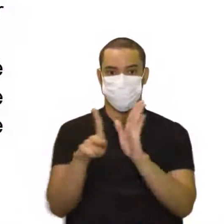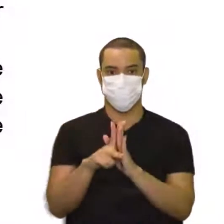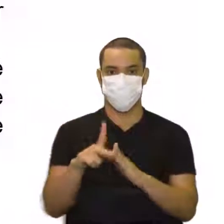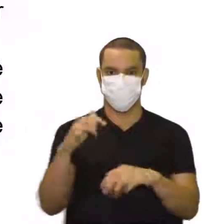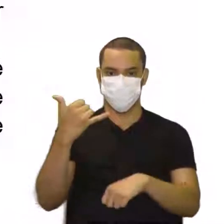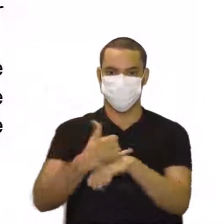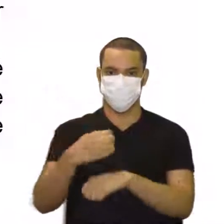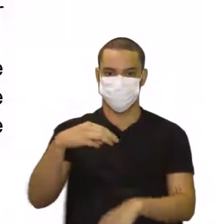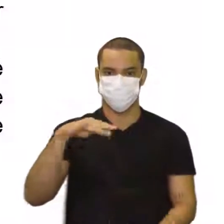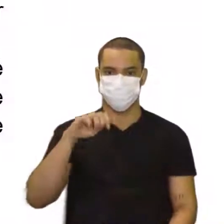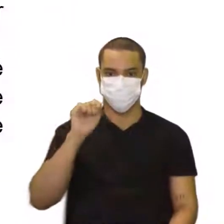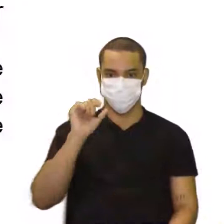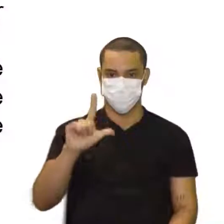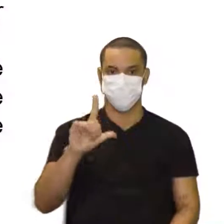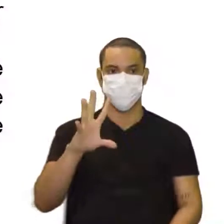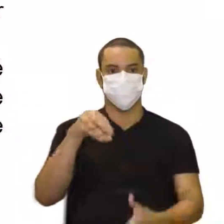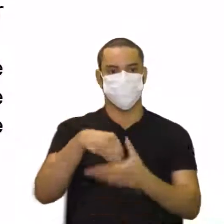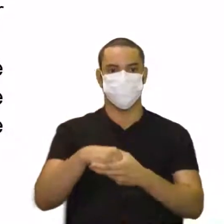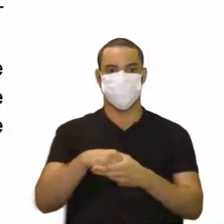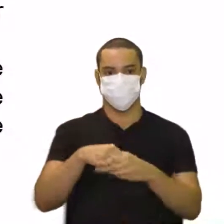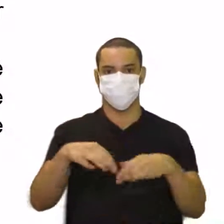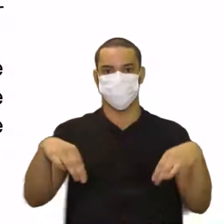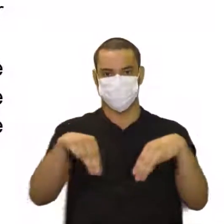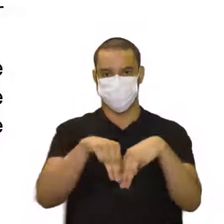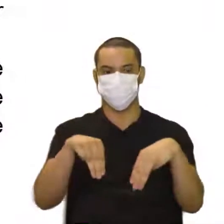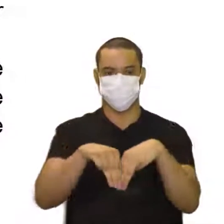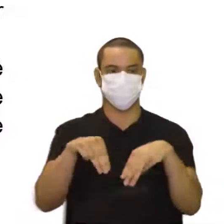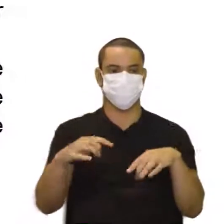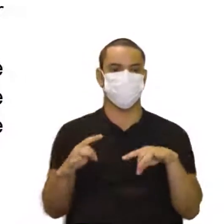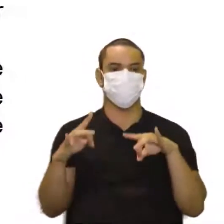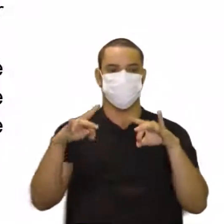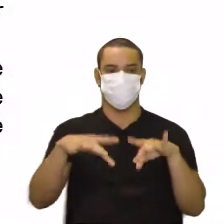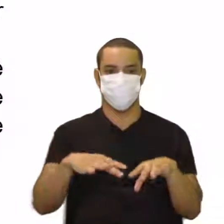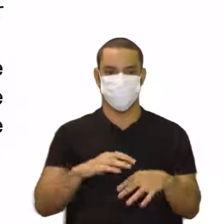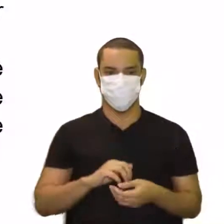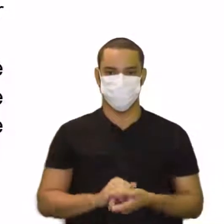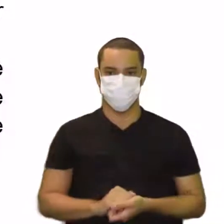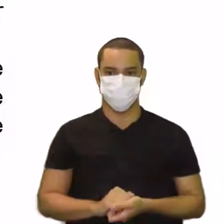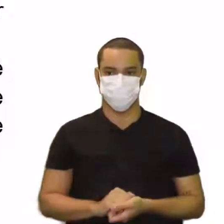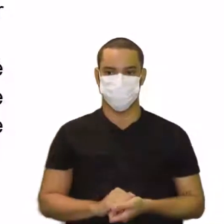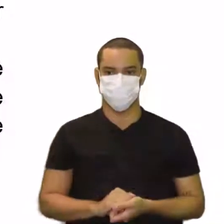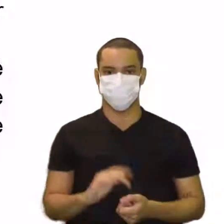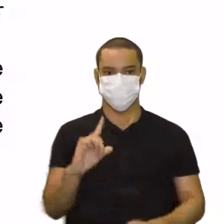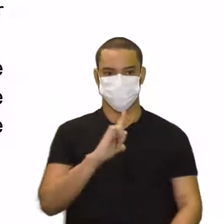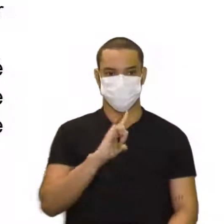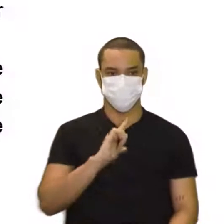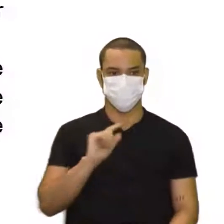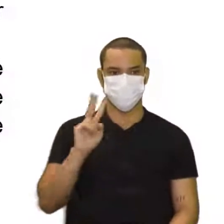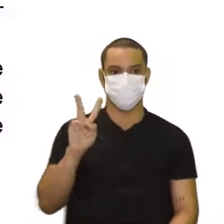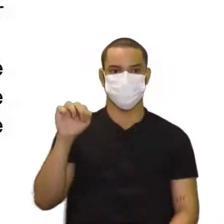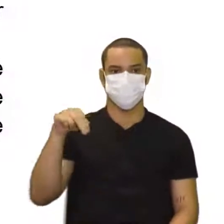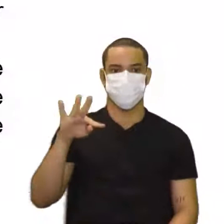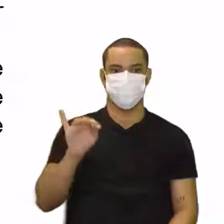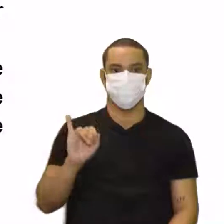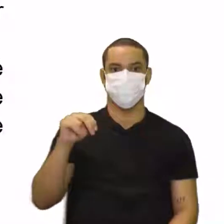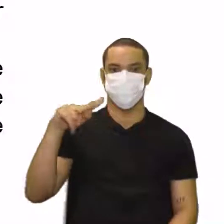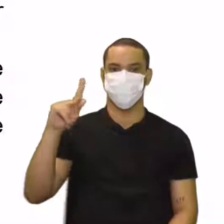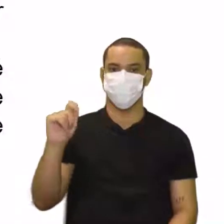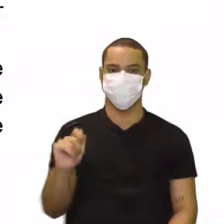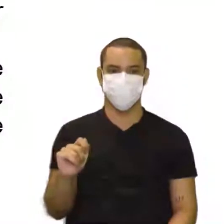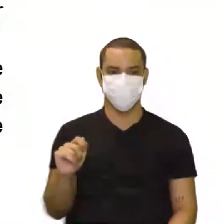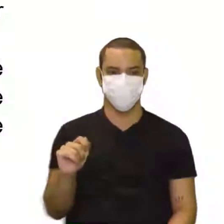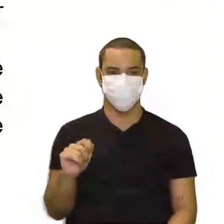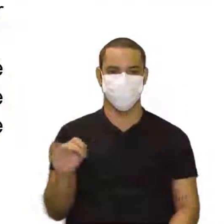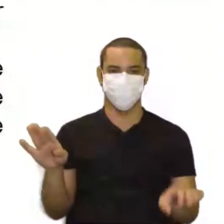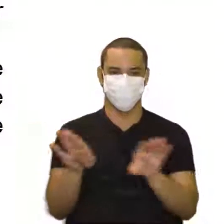o campo magnético, ok? Então, nós temos aí o quadro também. Nós temos a ventoinha, pessoal, que bonitinho.